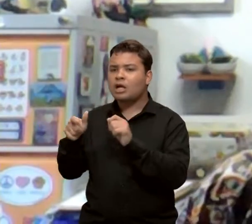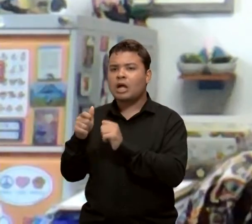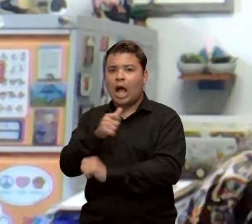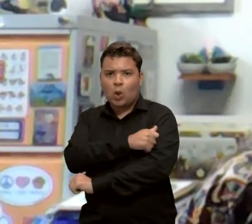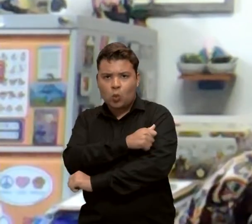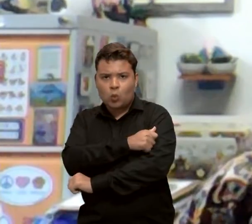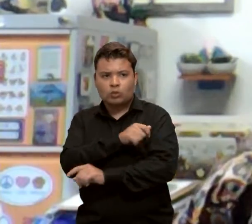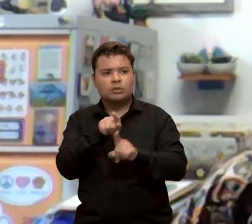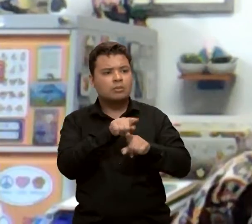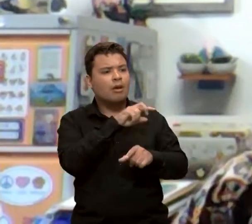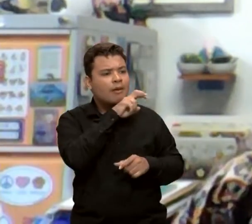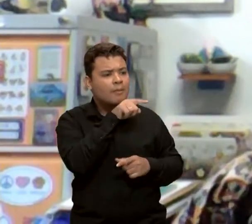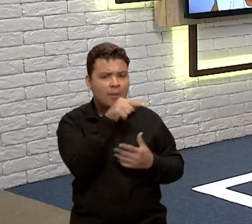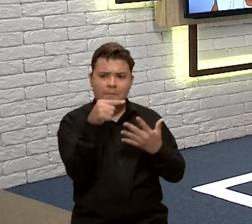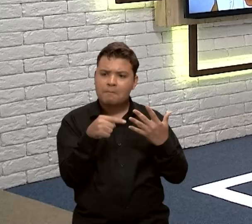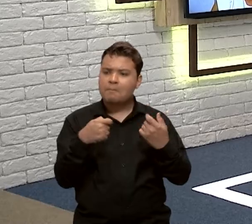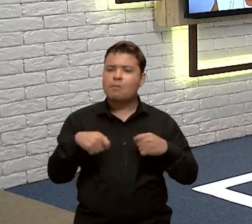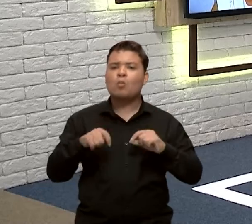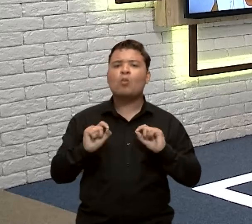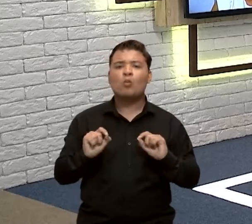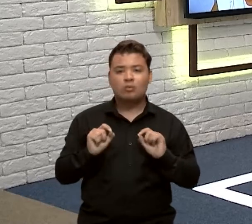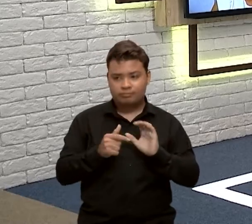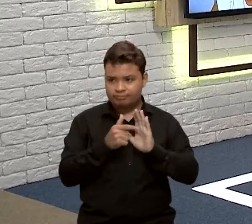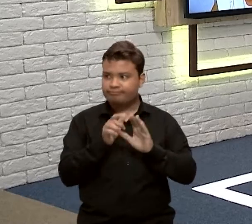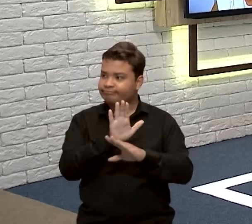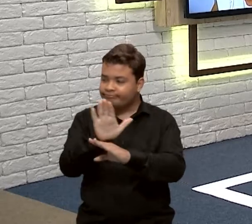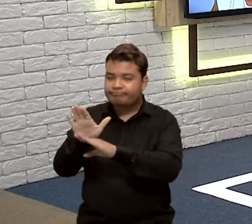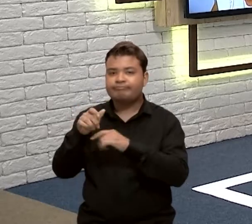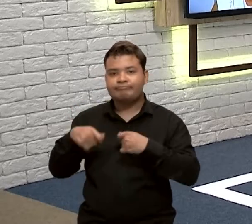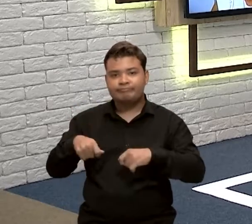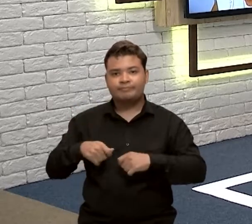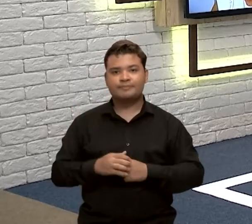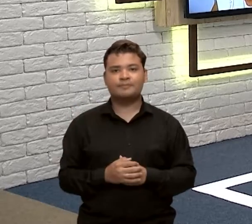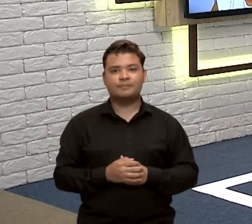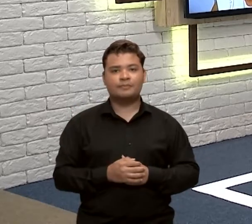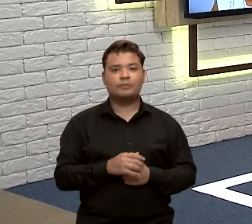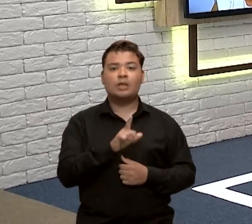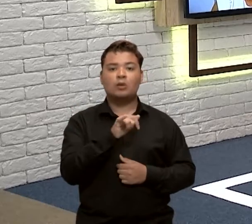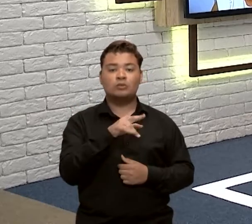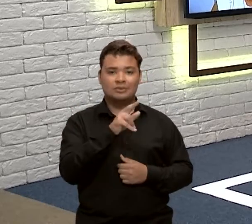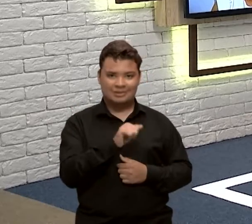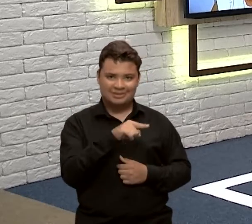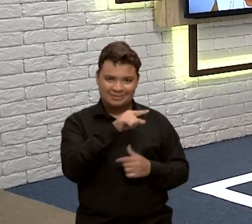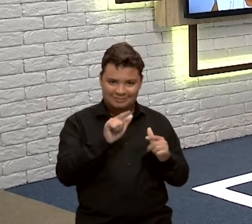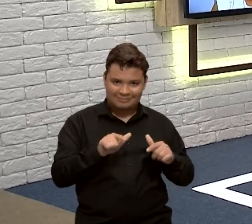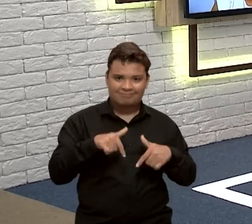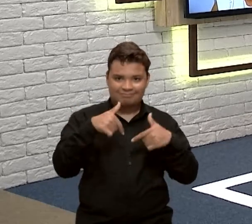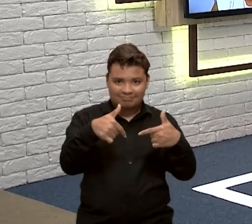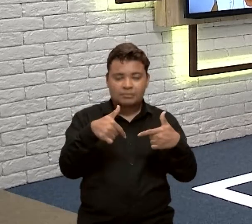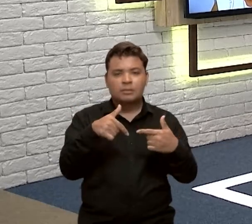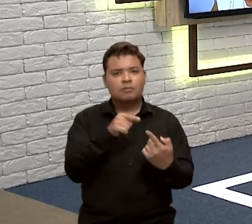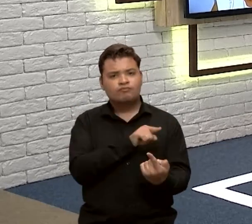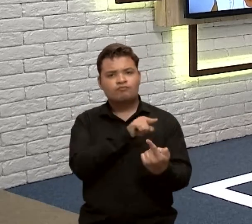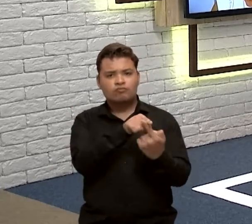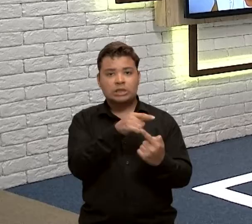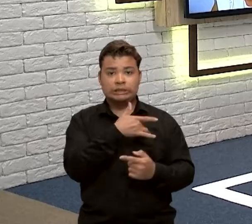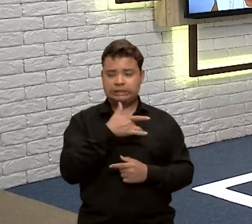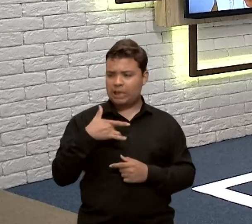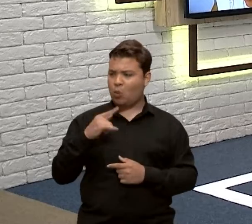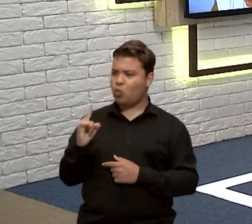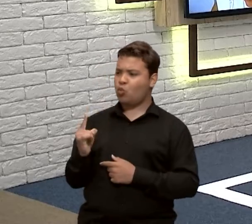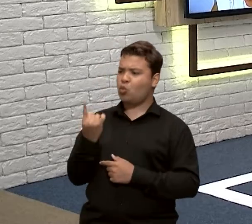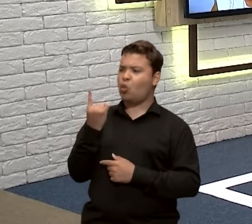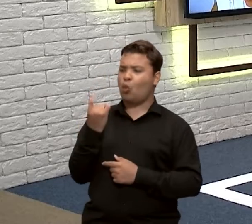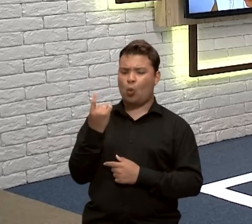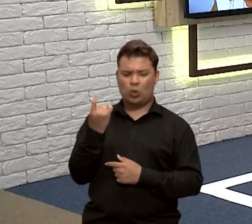pelas casas. É isso. Luciana, essa ação fala de forma geral da saúde única. Seria um pouco disso que você